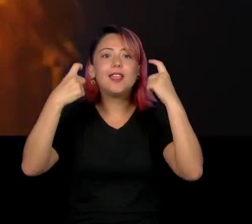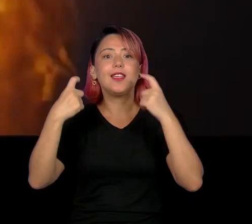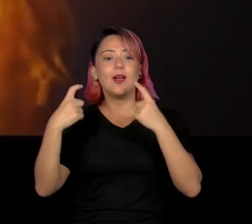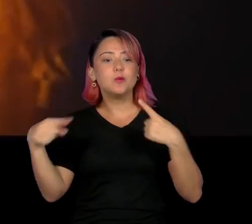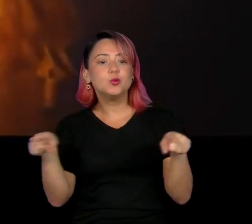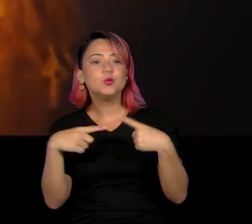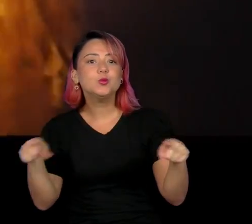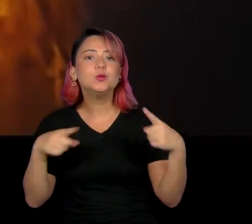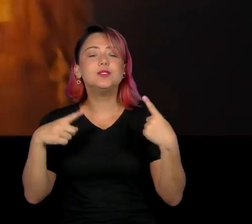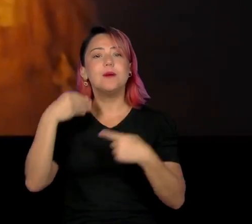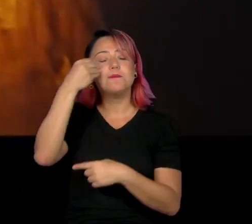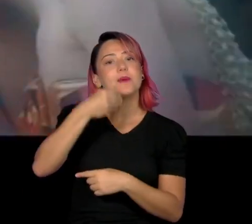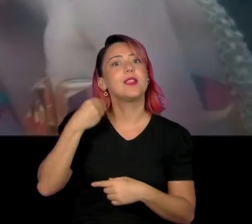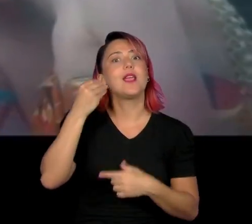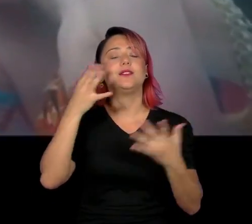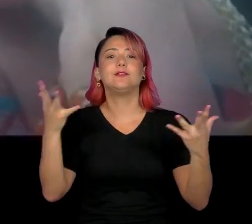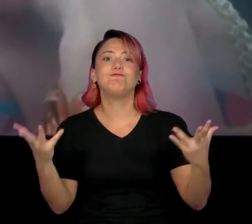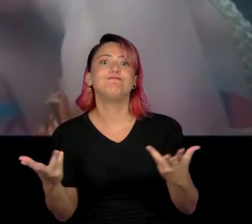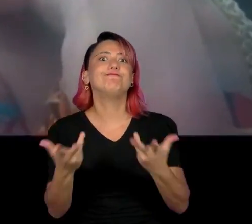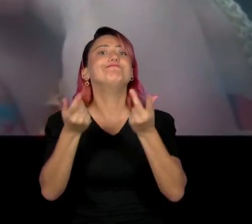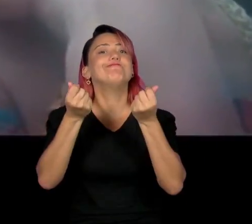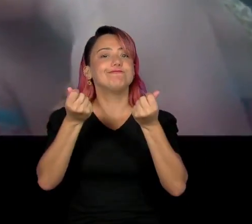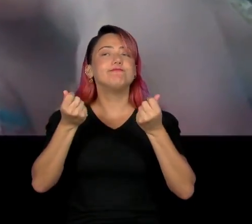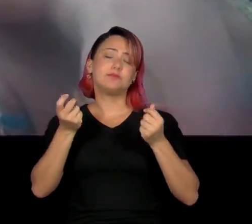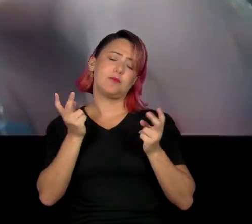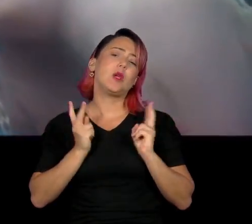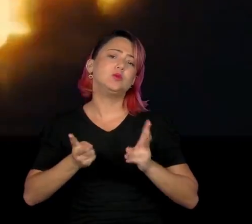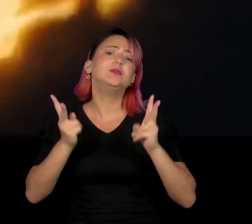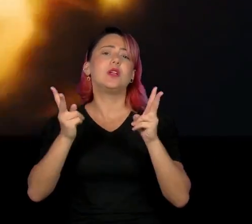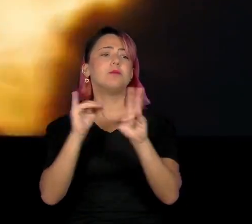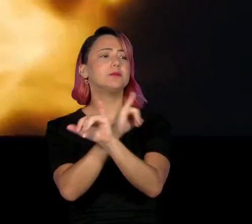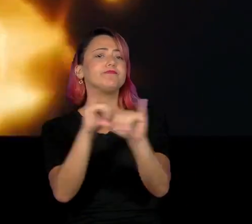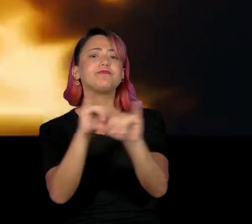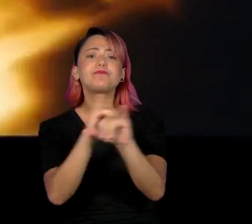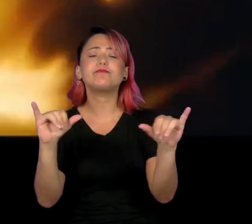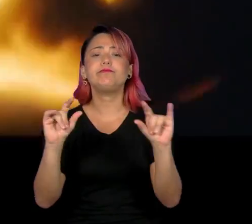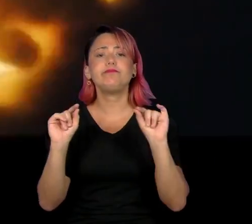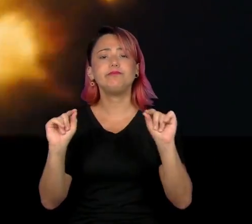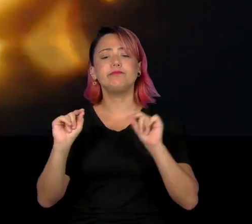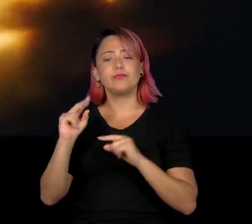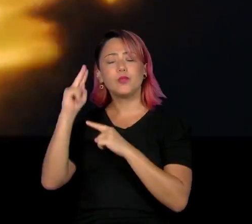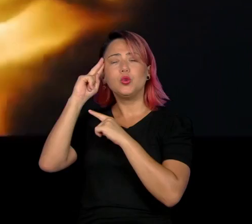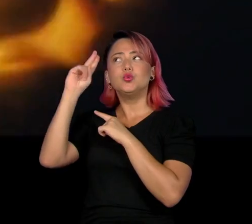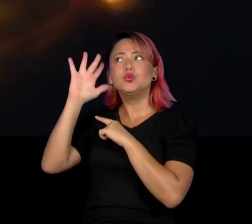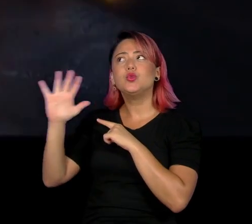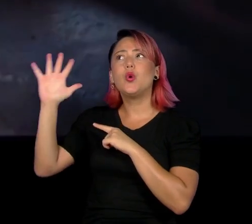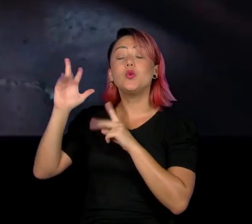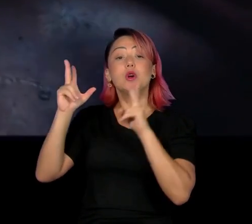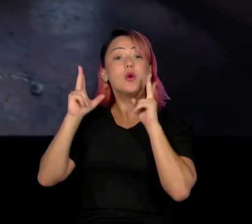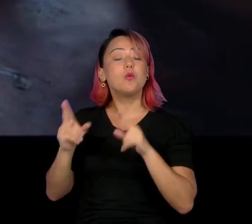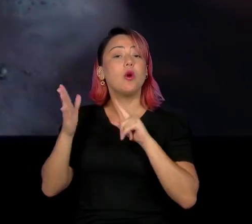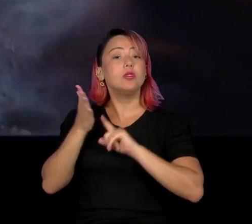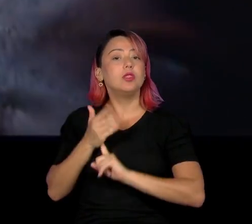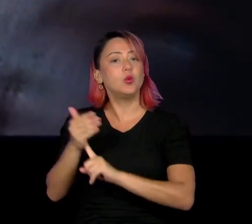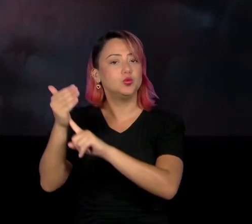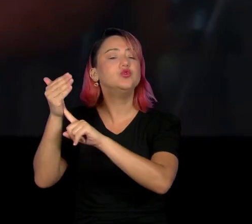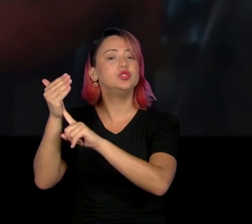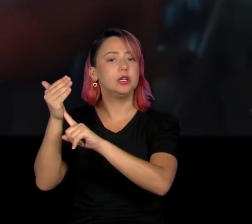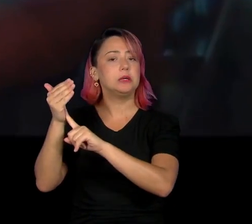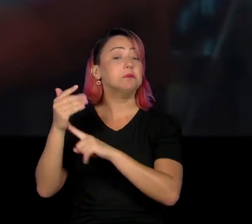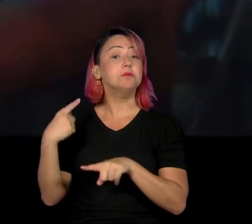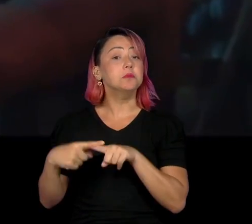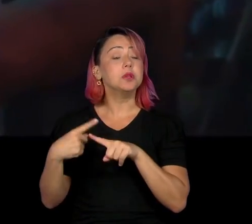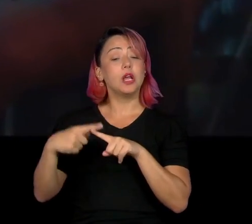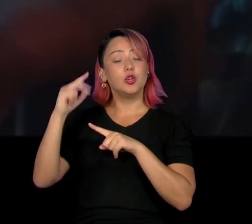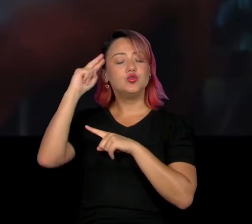experiências fantásticas. Então, uma coisa que eu sempre digo para as pessoas é que o sonho é uma tecnologia. O sonho é